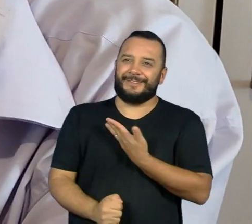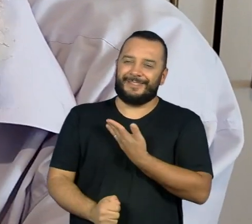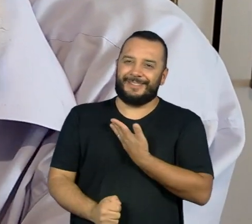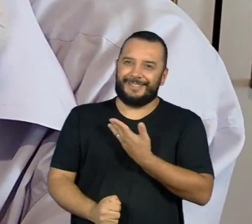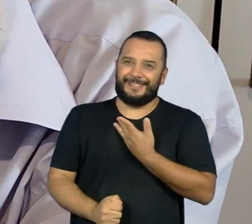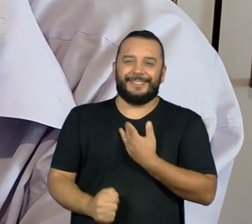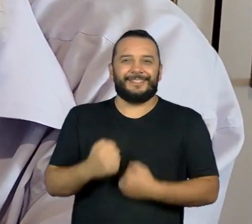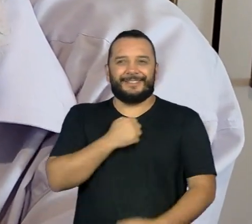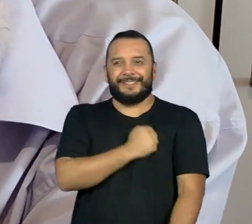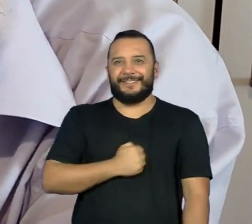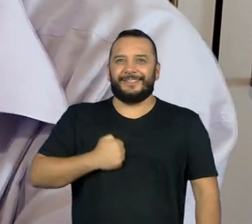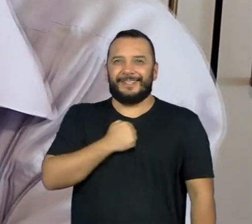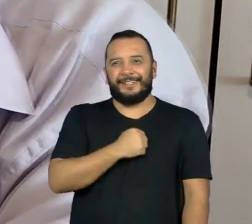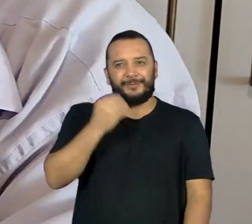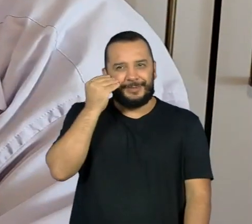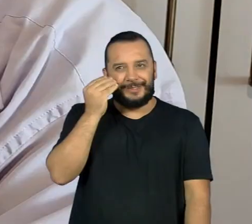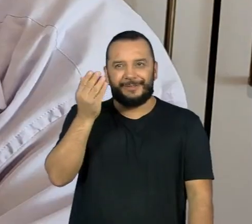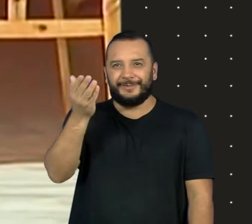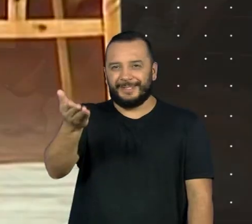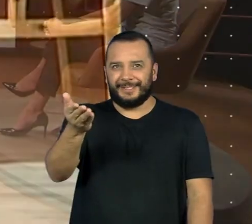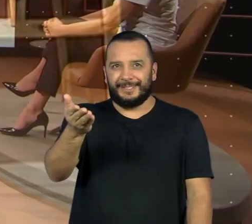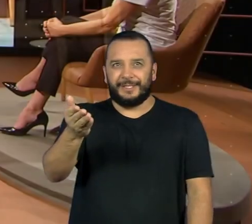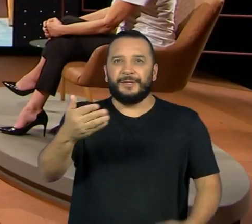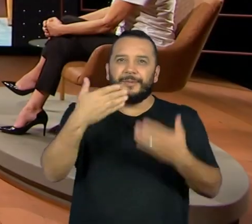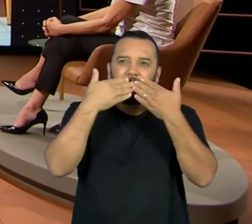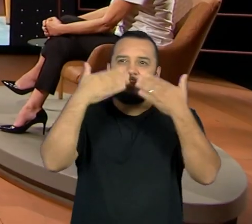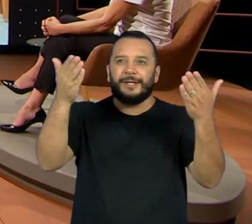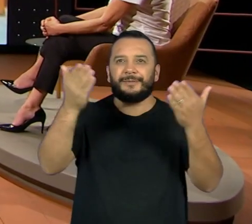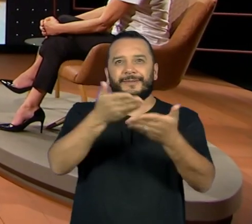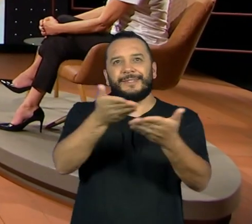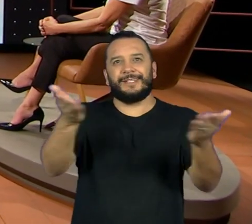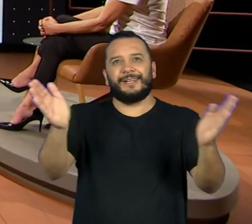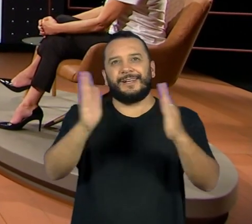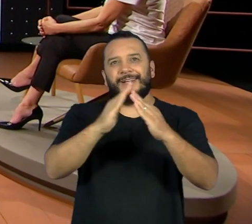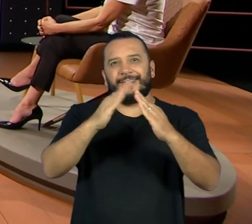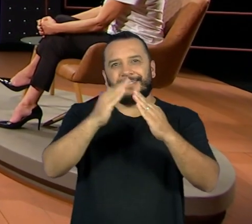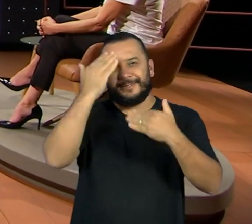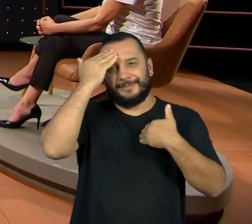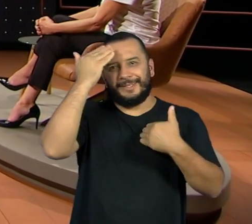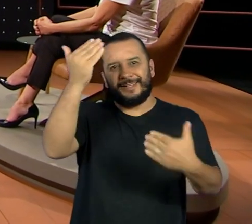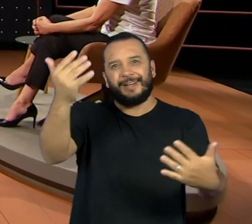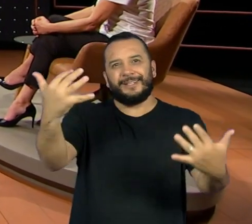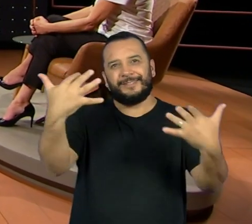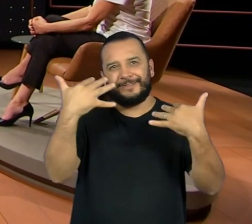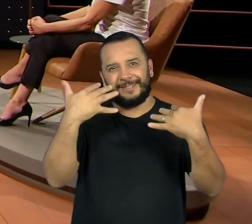estou morrendo de saudades. Um beijo. Aí, um beijo para você de casa, muito obrigada.